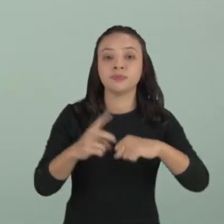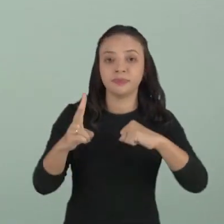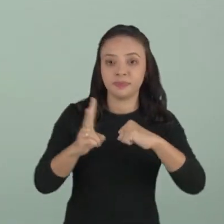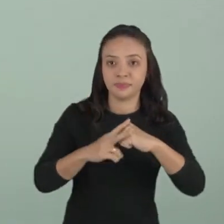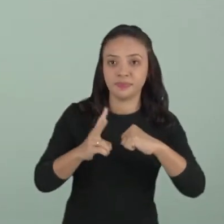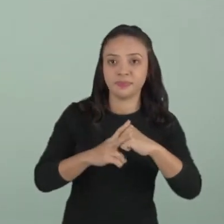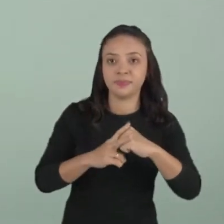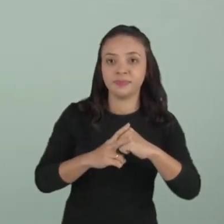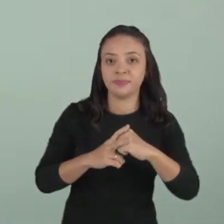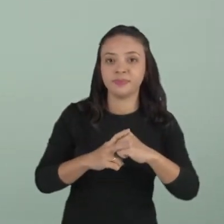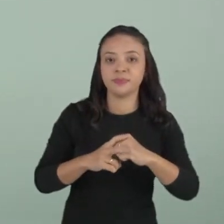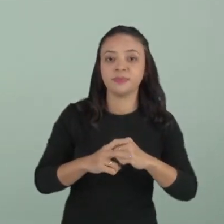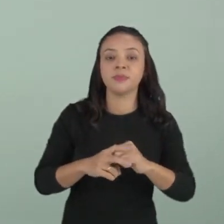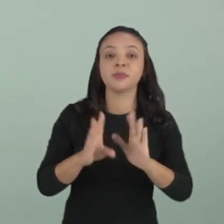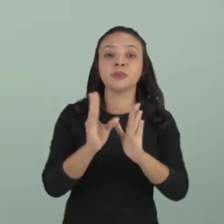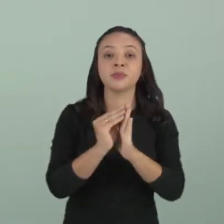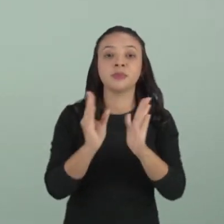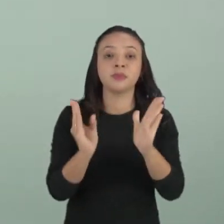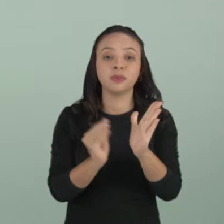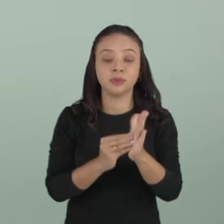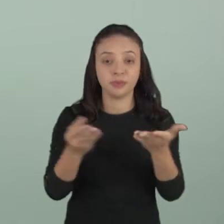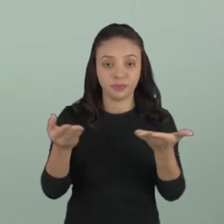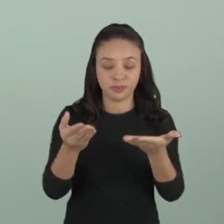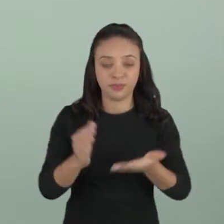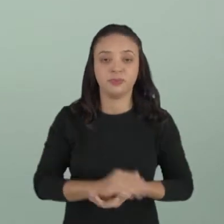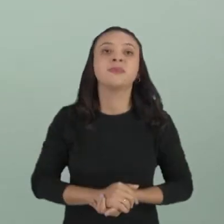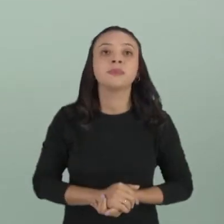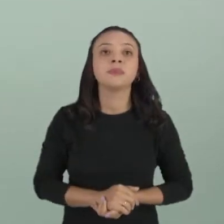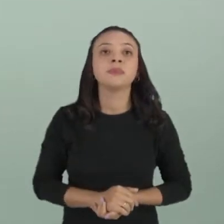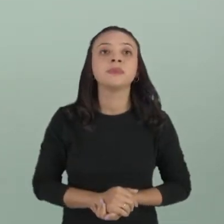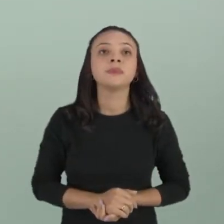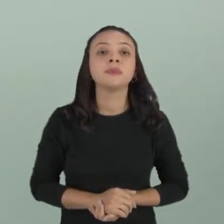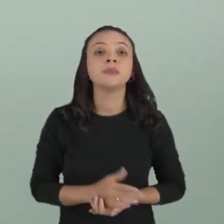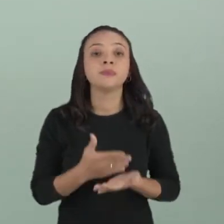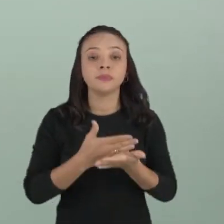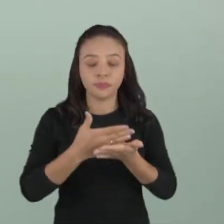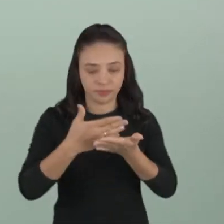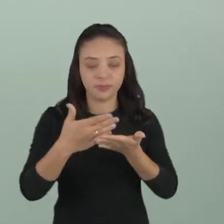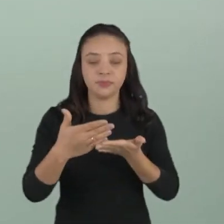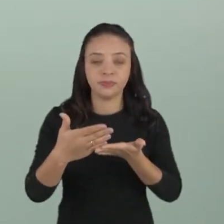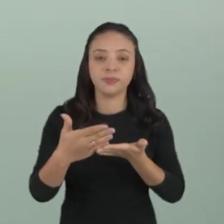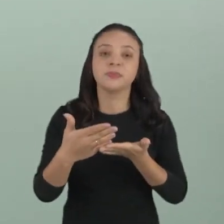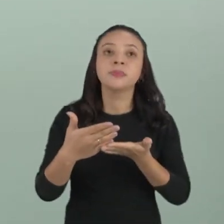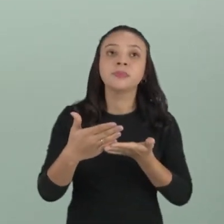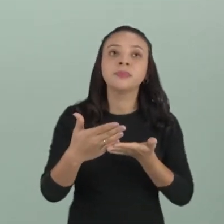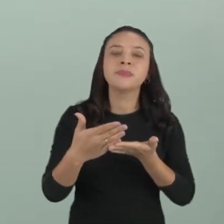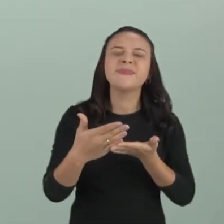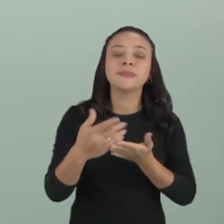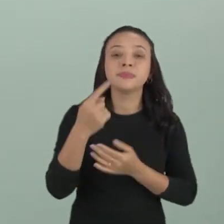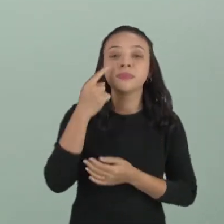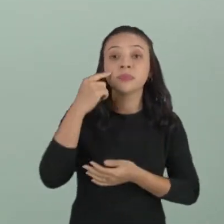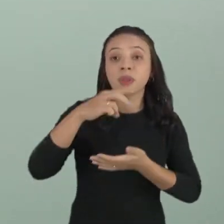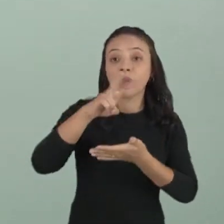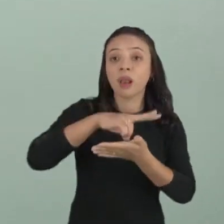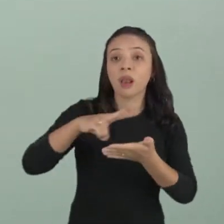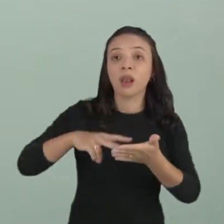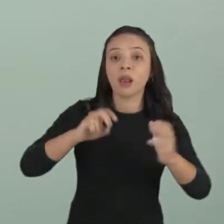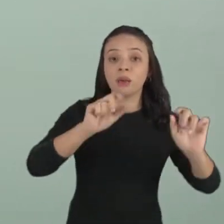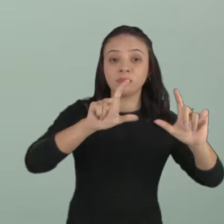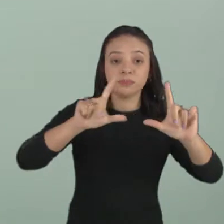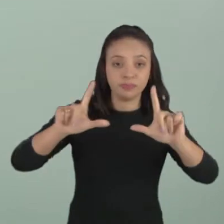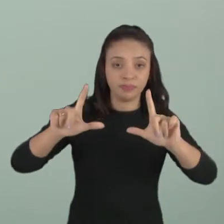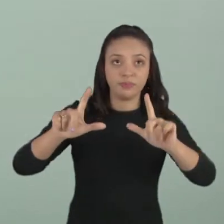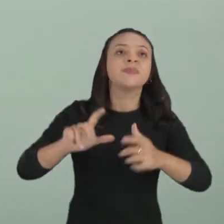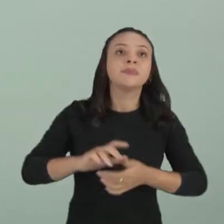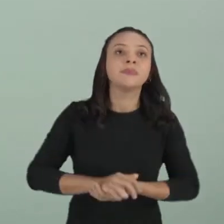verbais. Esse é o nosso conteúdo de gramática normativa. Para a gente iniciar, vamos ler uma tirinha,